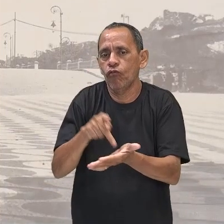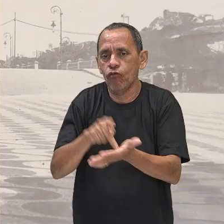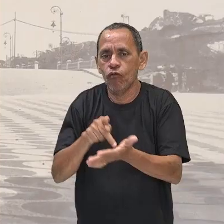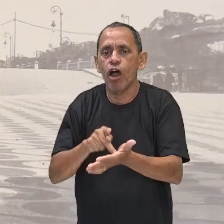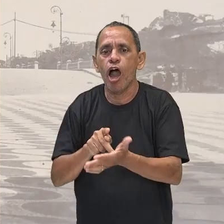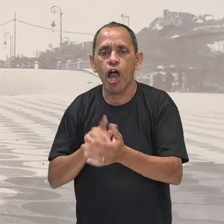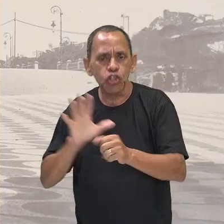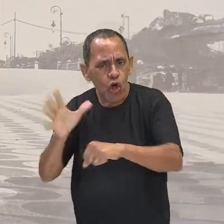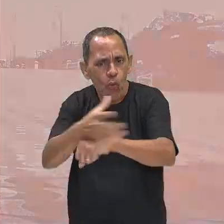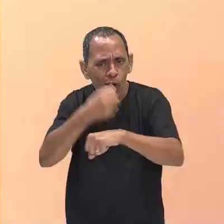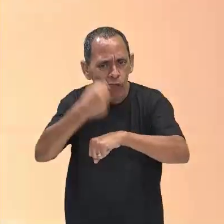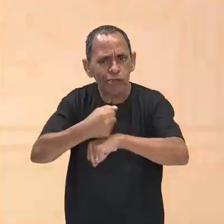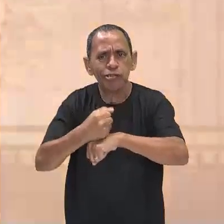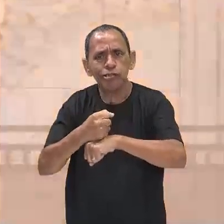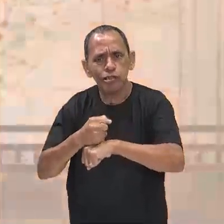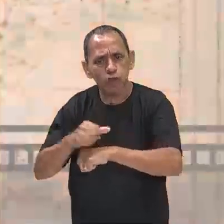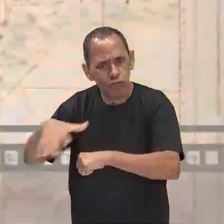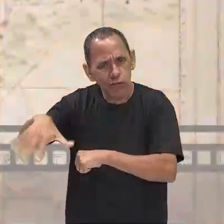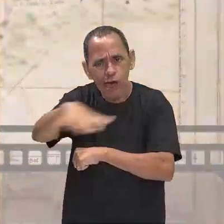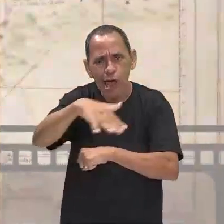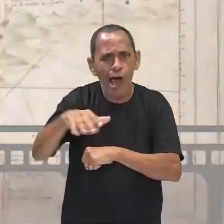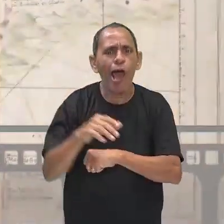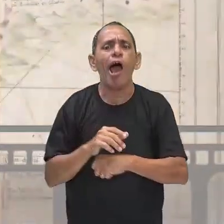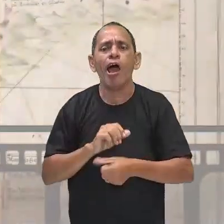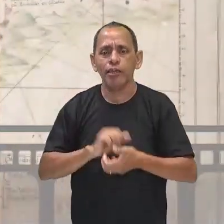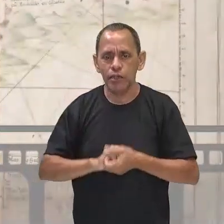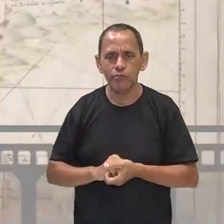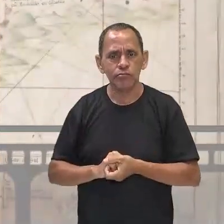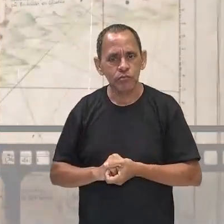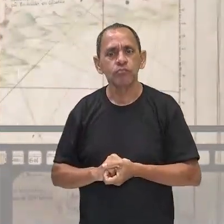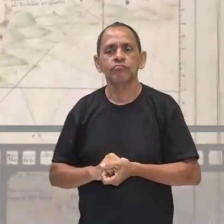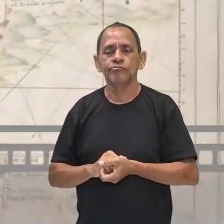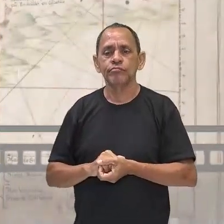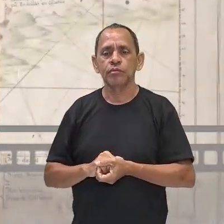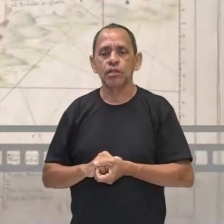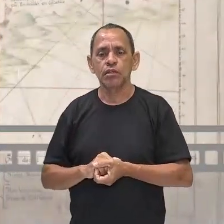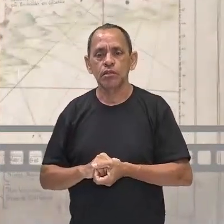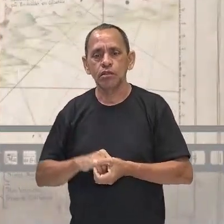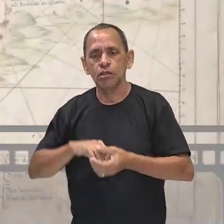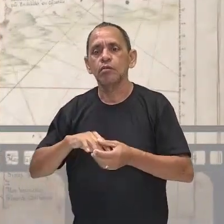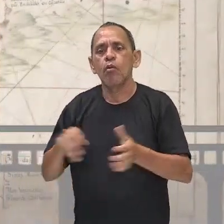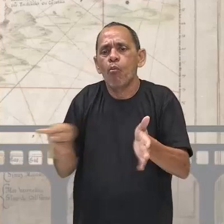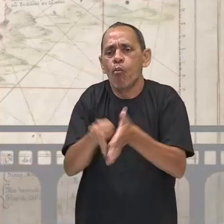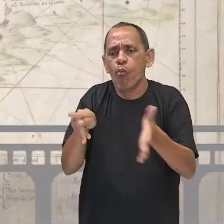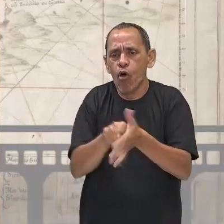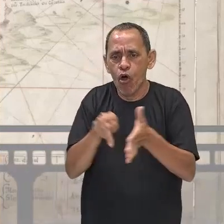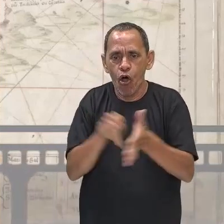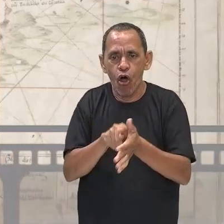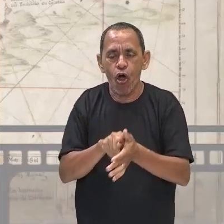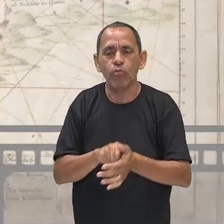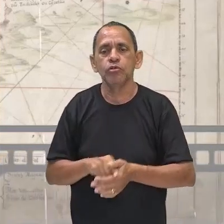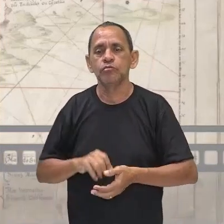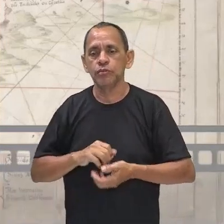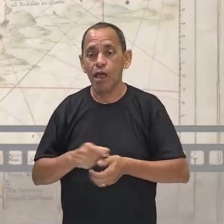parte desse território pertencia à coroa espanhola. Vamos lembrar um pouquinho, tá bom, gente? Tratado de Tordesilhas dividia